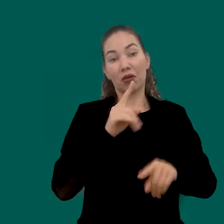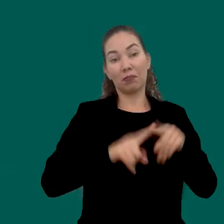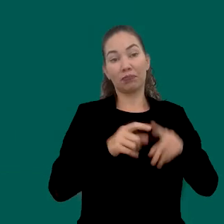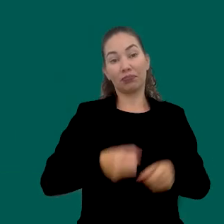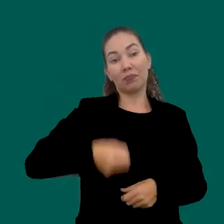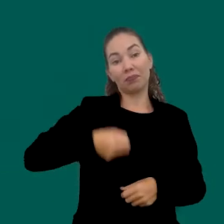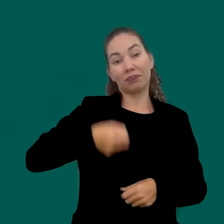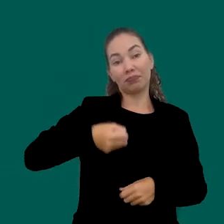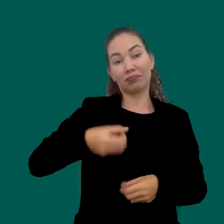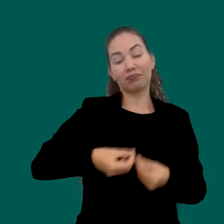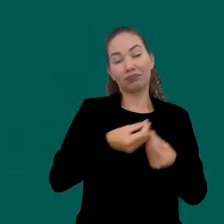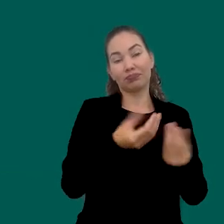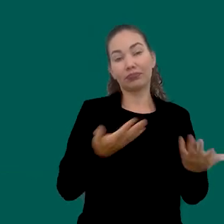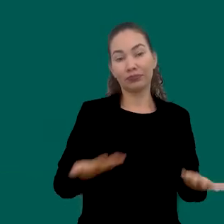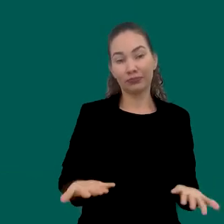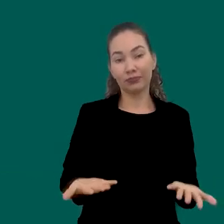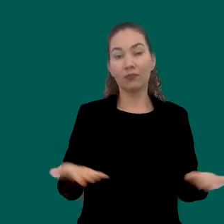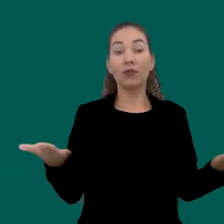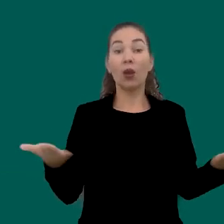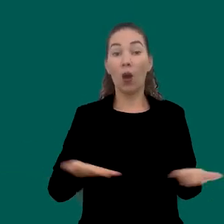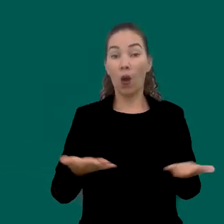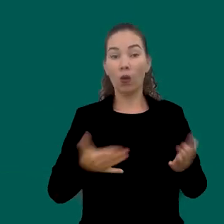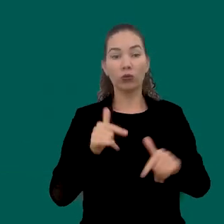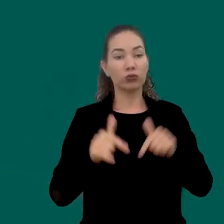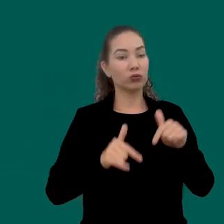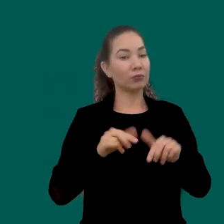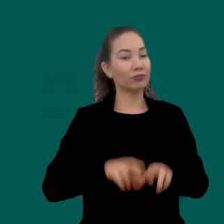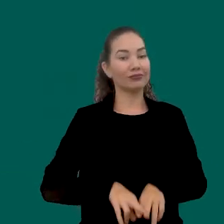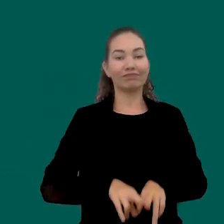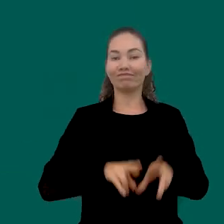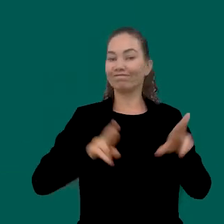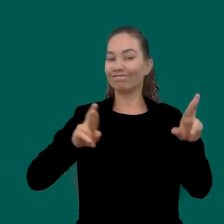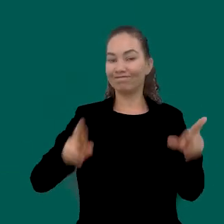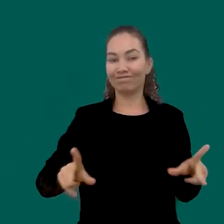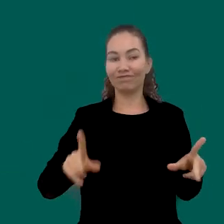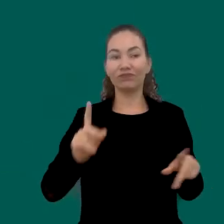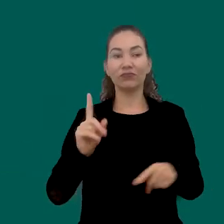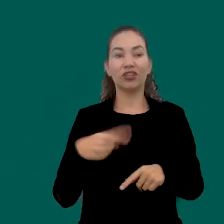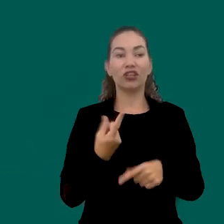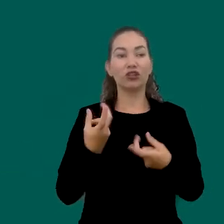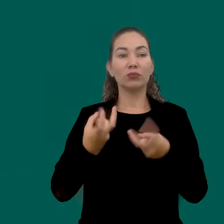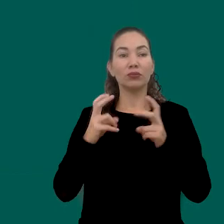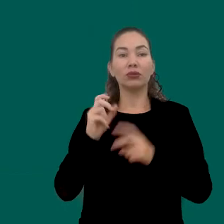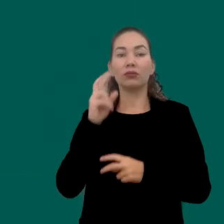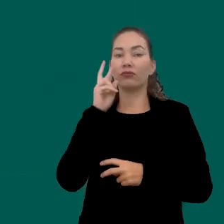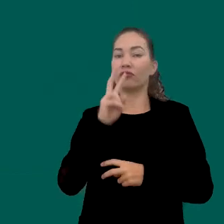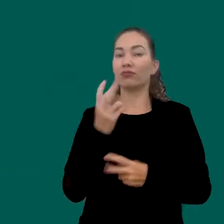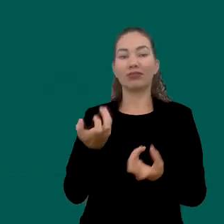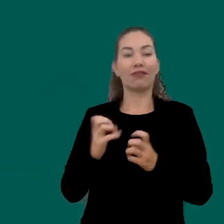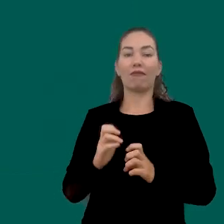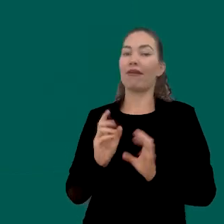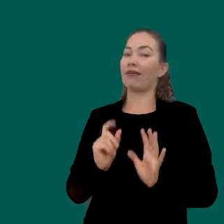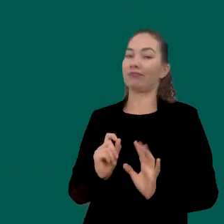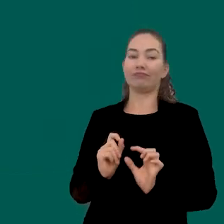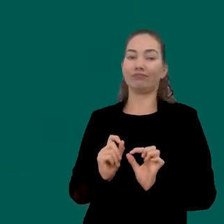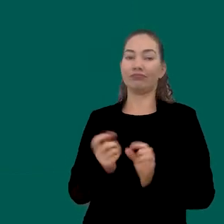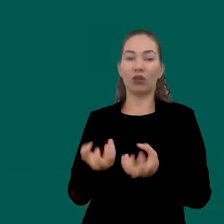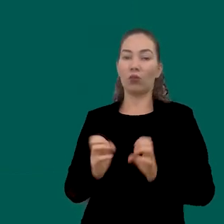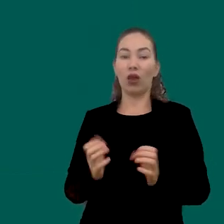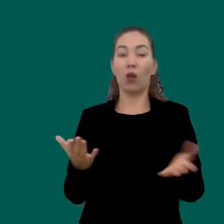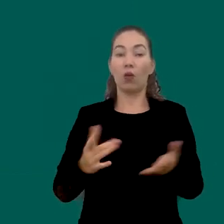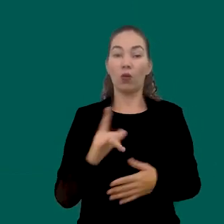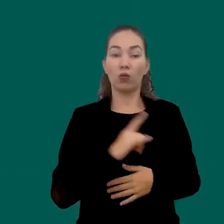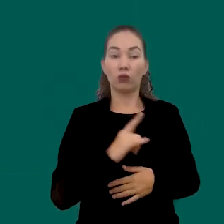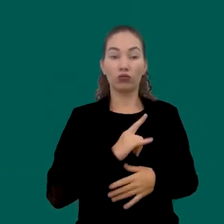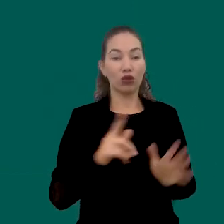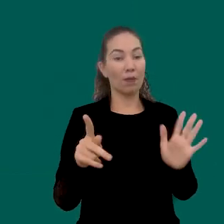de sacolinhas plásticas. Hoje a gente trabalha completamente diferente. A gente viu isso e a gente disse, não, a gente não quer isso para o nosso negócio. Hoje a gente tem